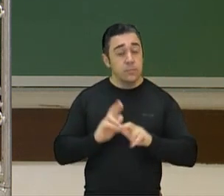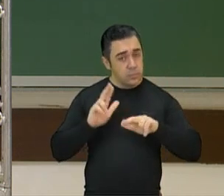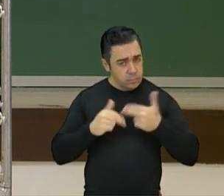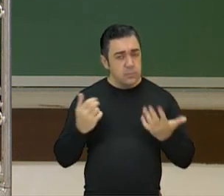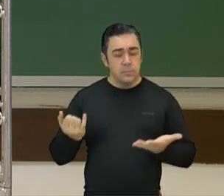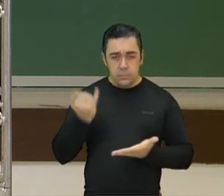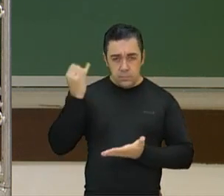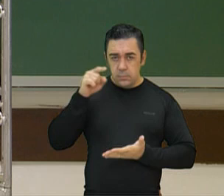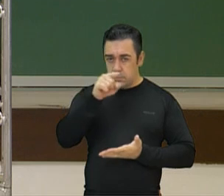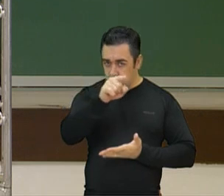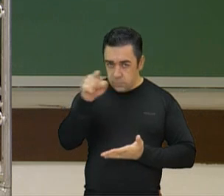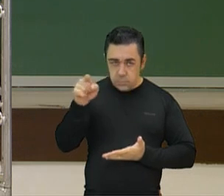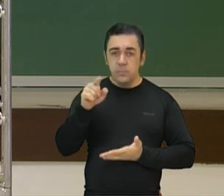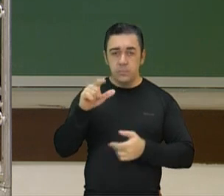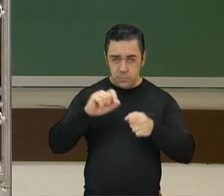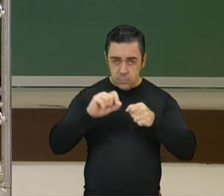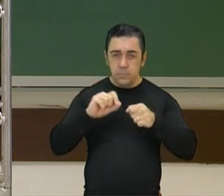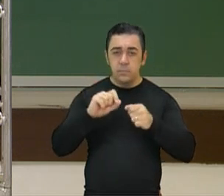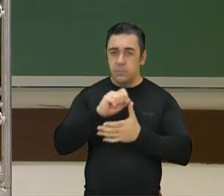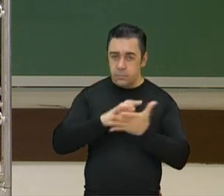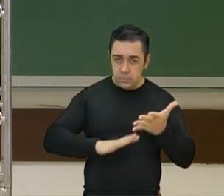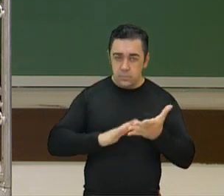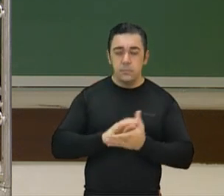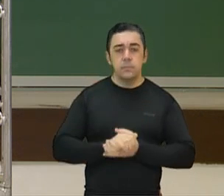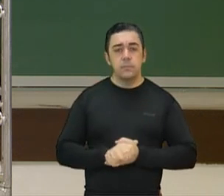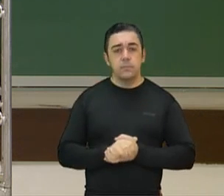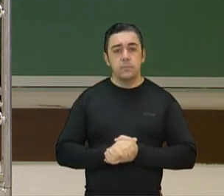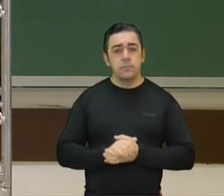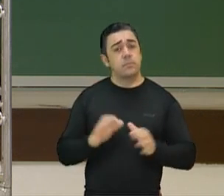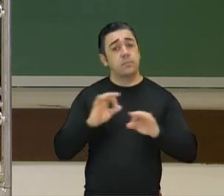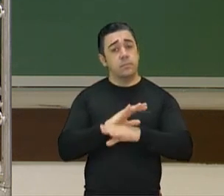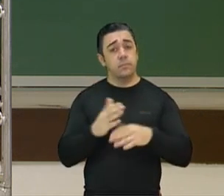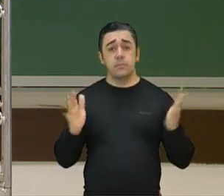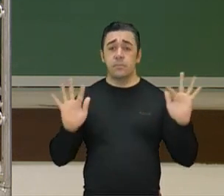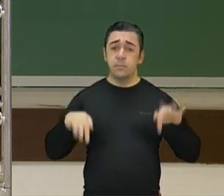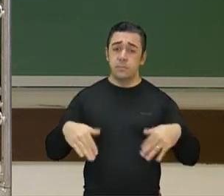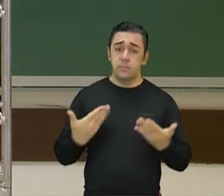muito importante você não deixar de fazê-las, tá? Feito isso, chegamos